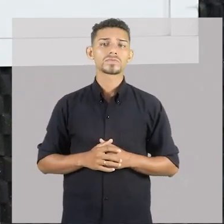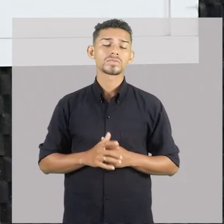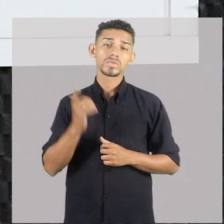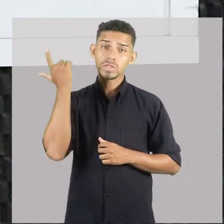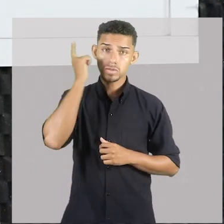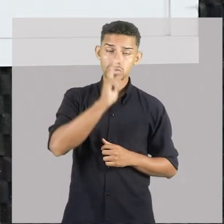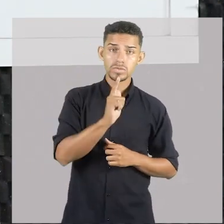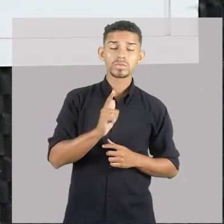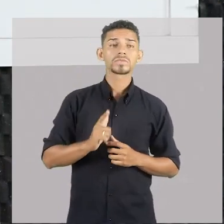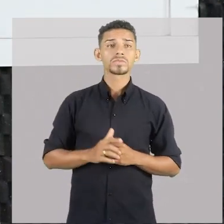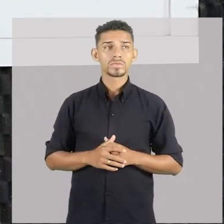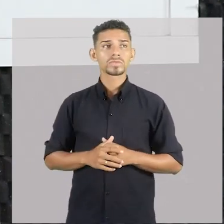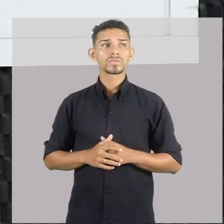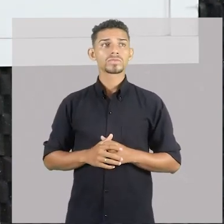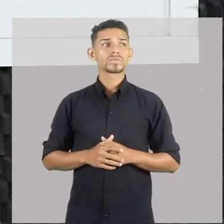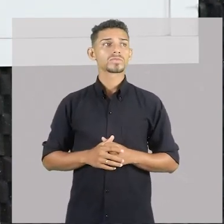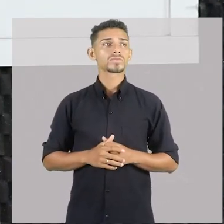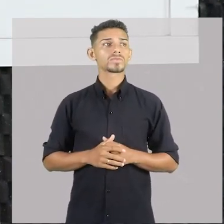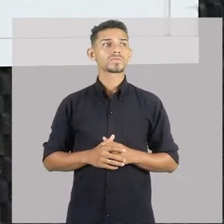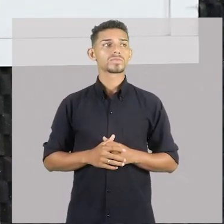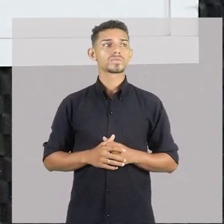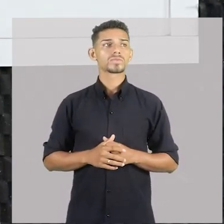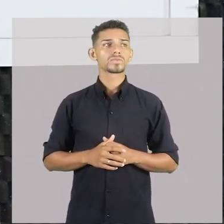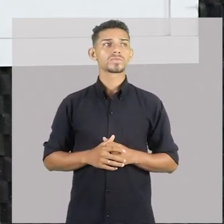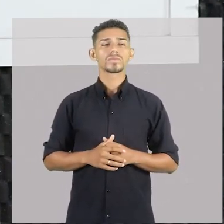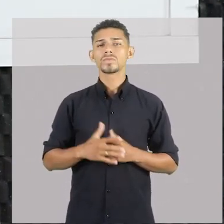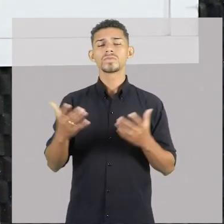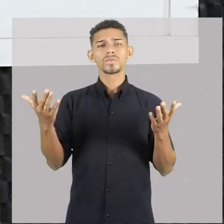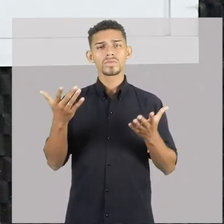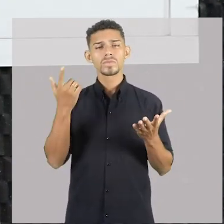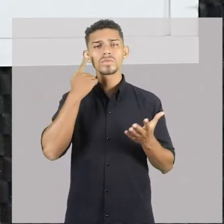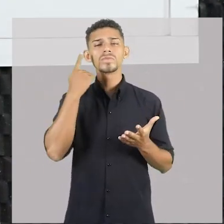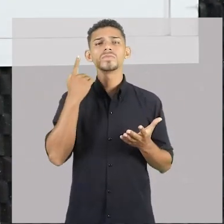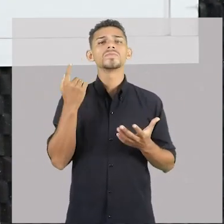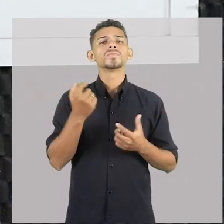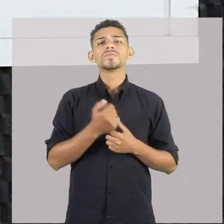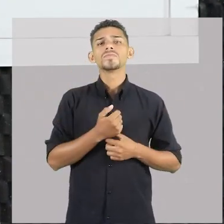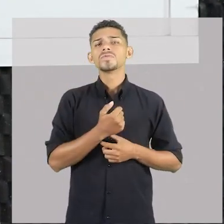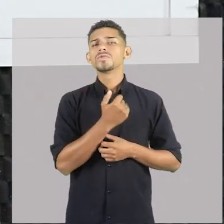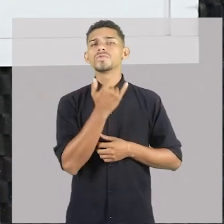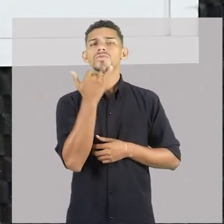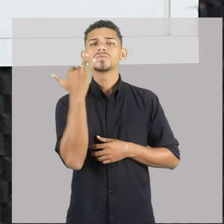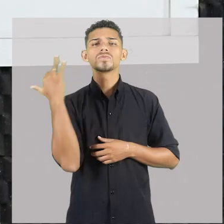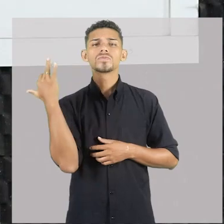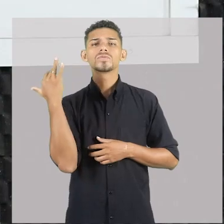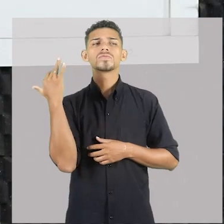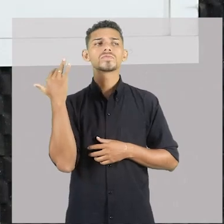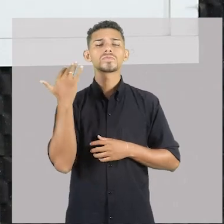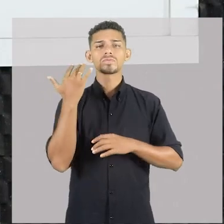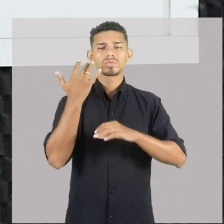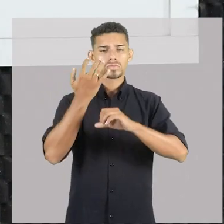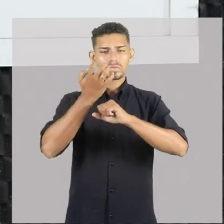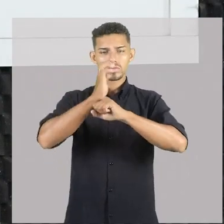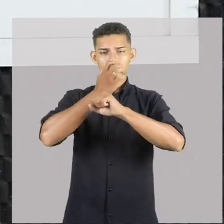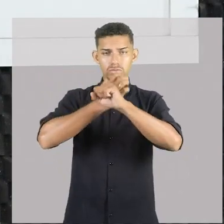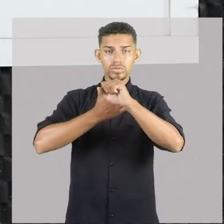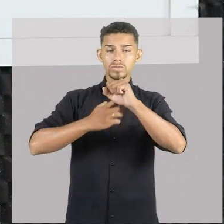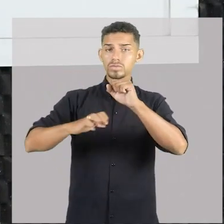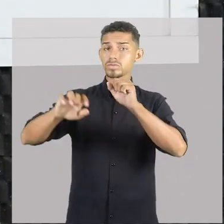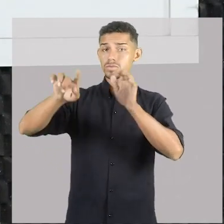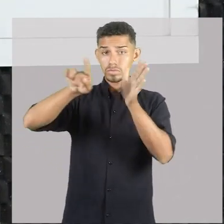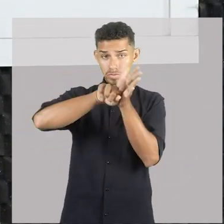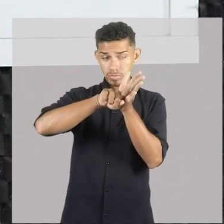aquela área. E aqui eu vou ficar conferindo quantos elétrons vão passar em um certo intervalo de